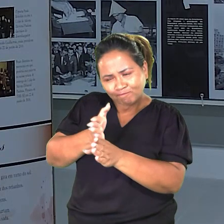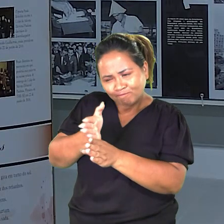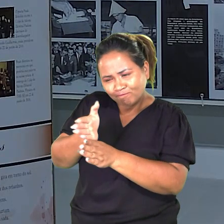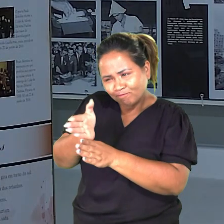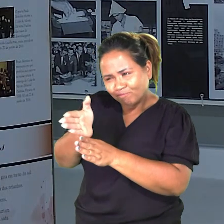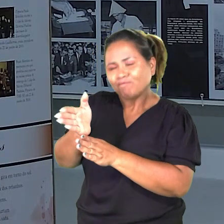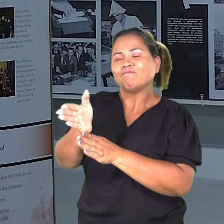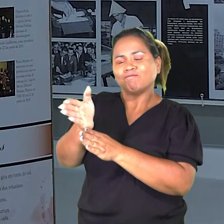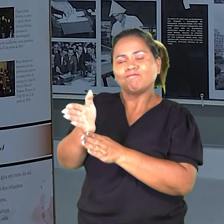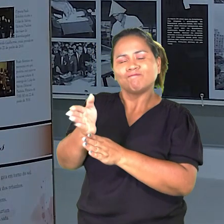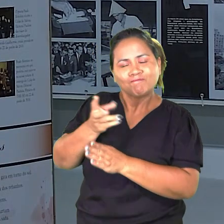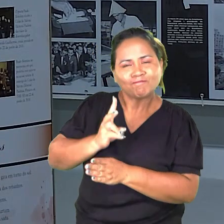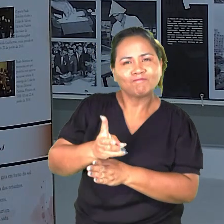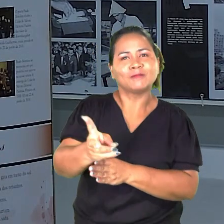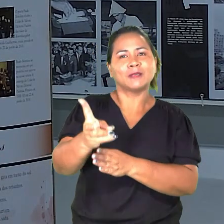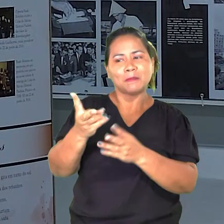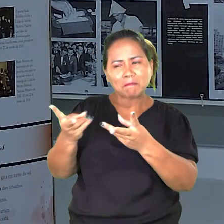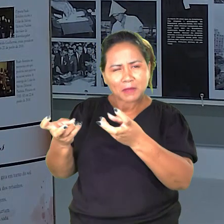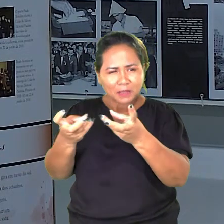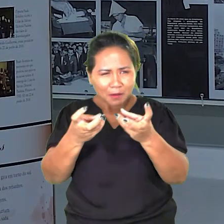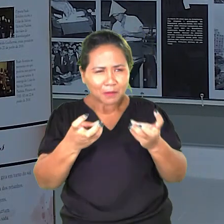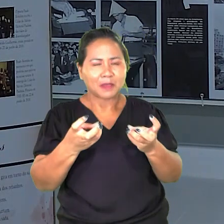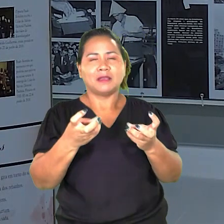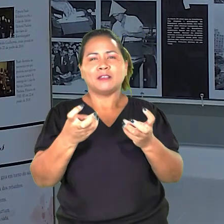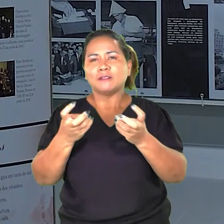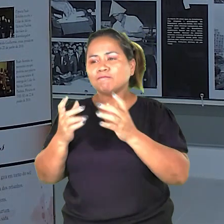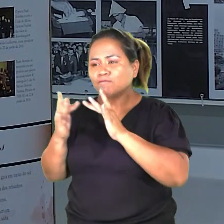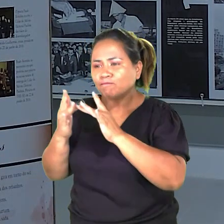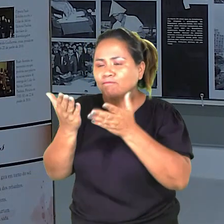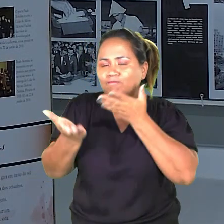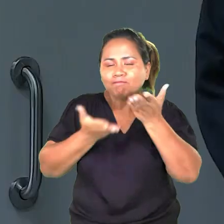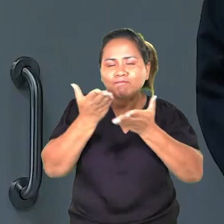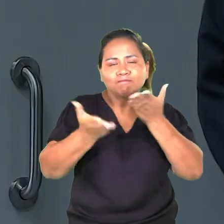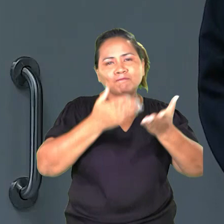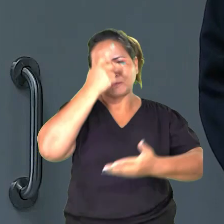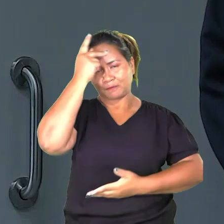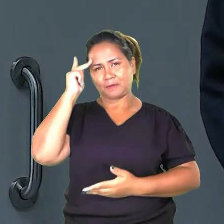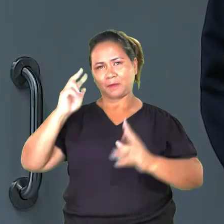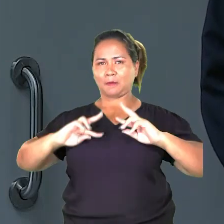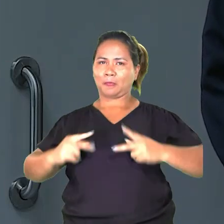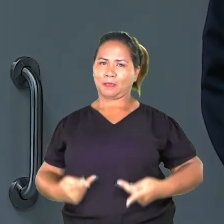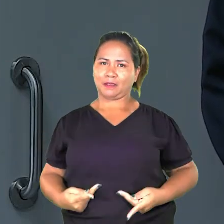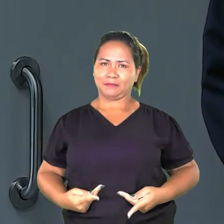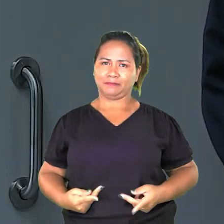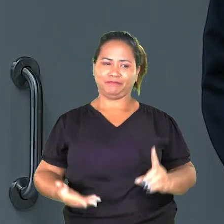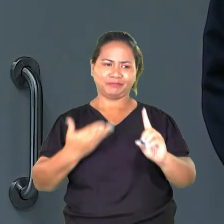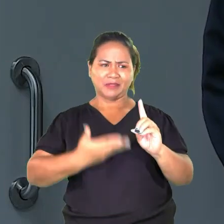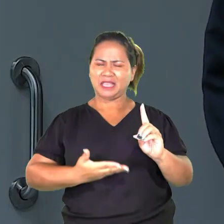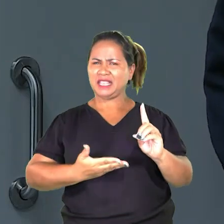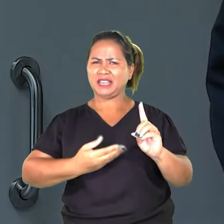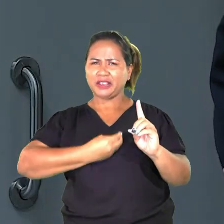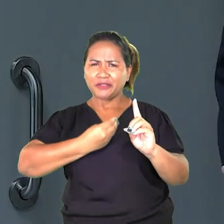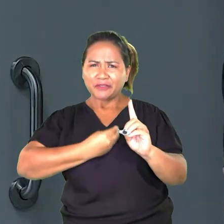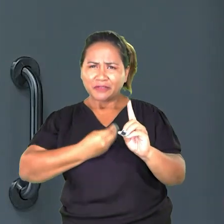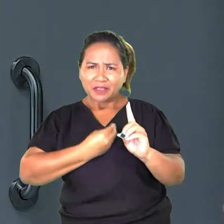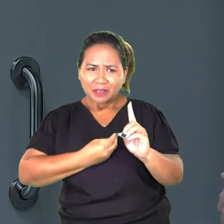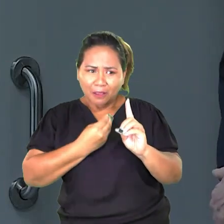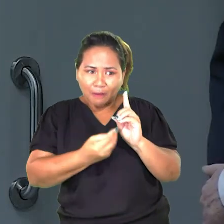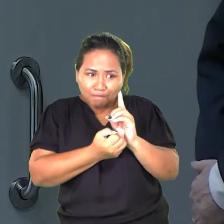enxergar o todo e de lidar com as pessoas. Paulo Bonfim era maior que a